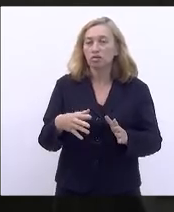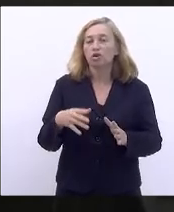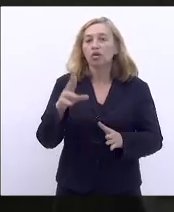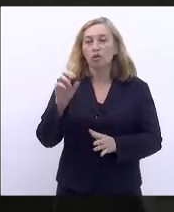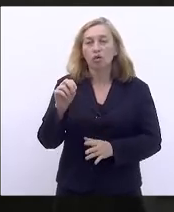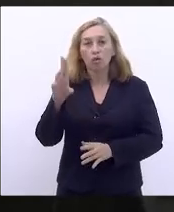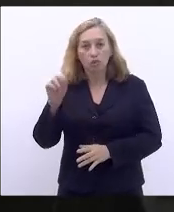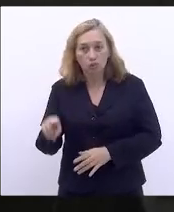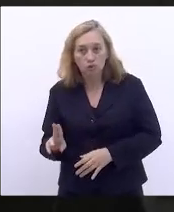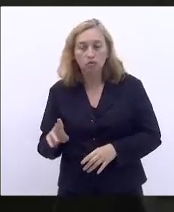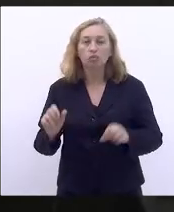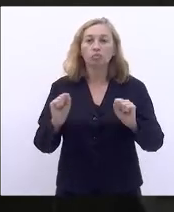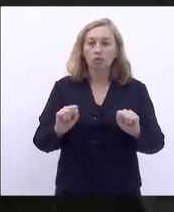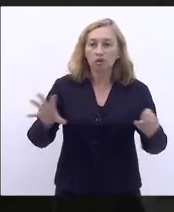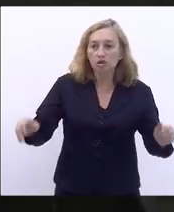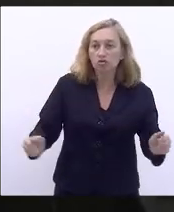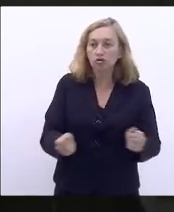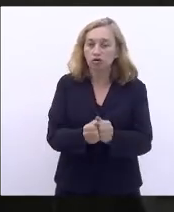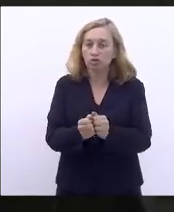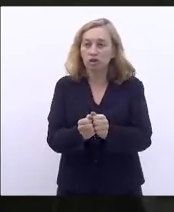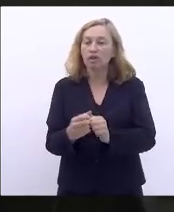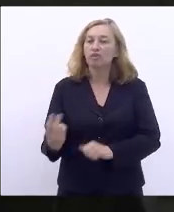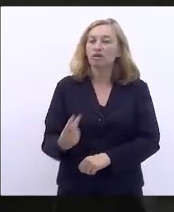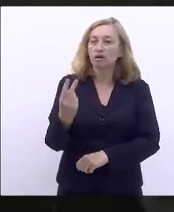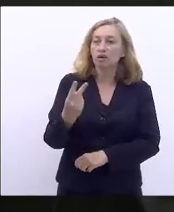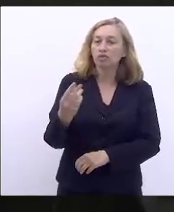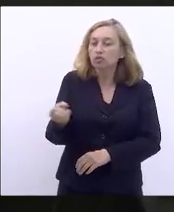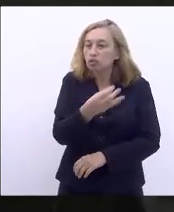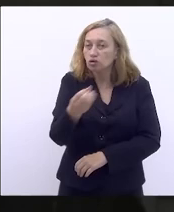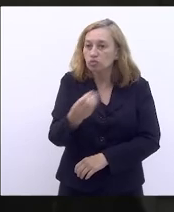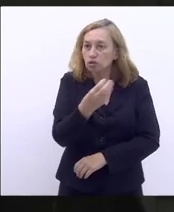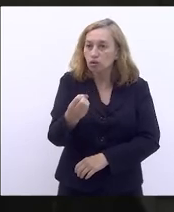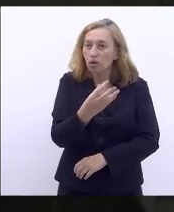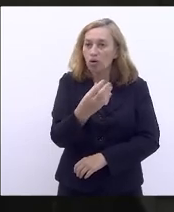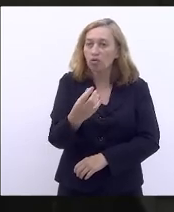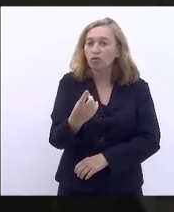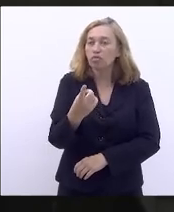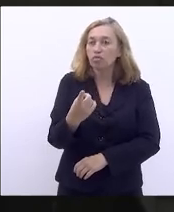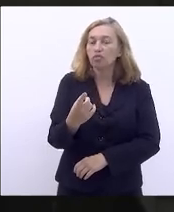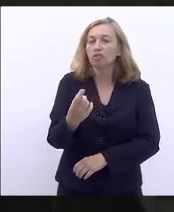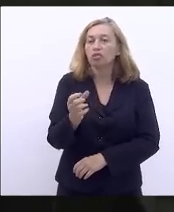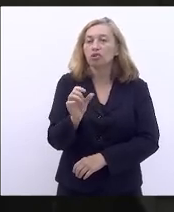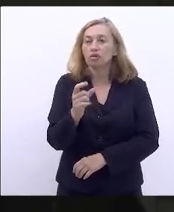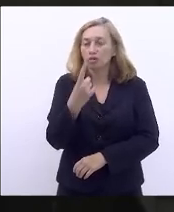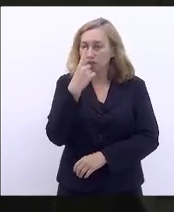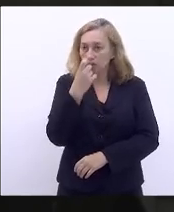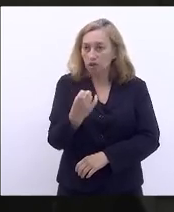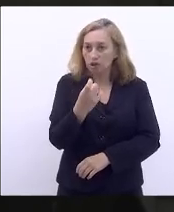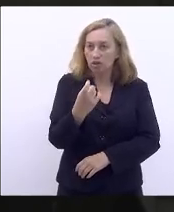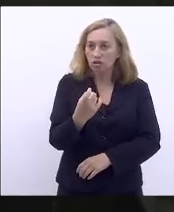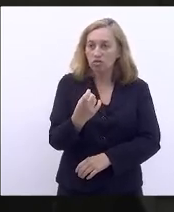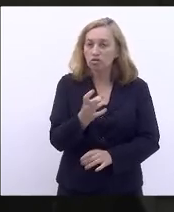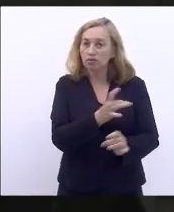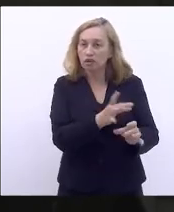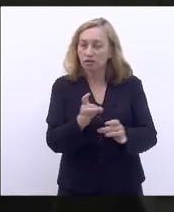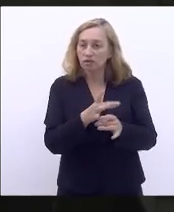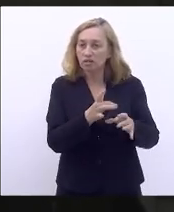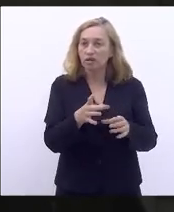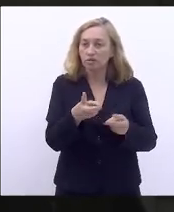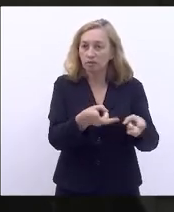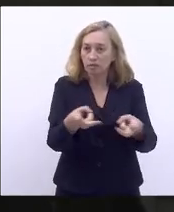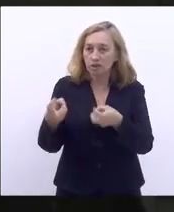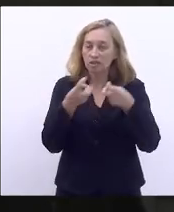ONU. Pode agregar valor e criar novos nichos de mercado, inclusive pela percepção